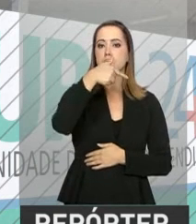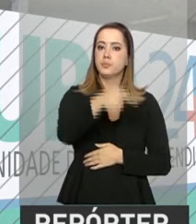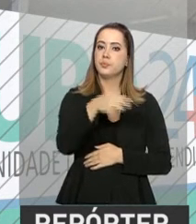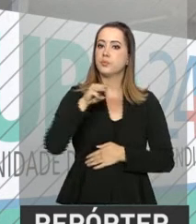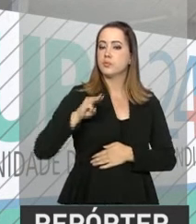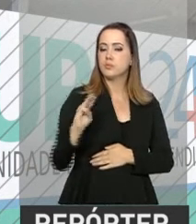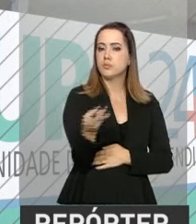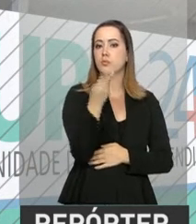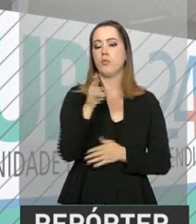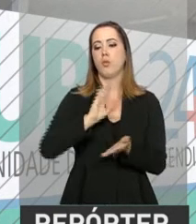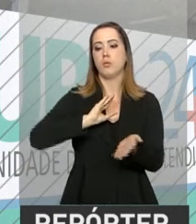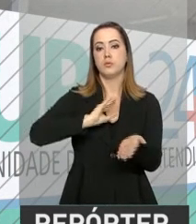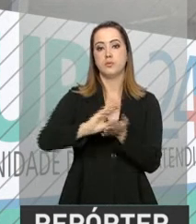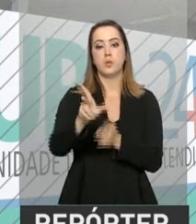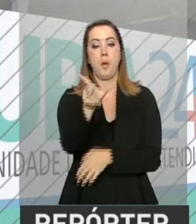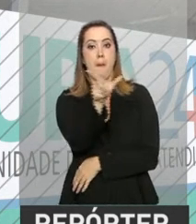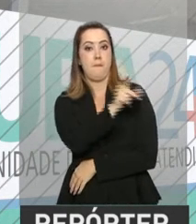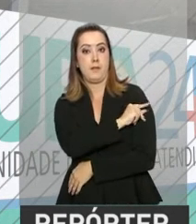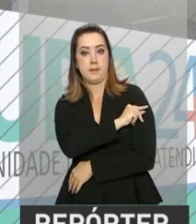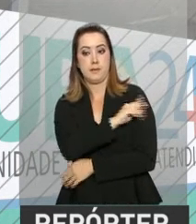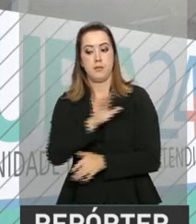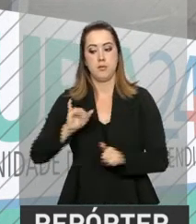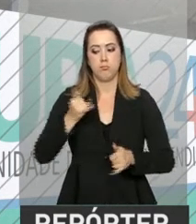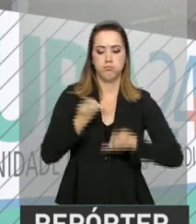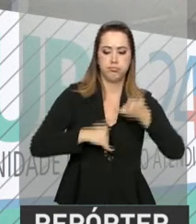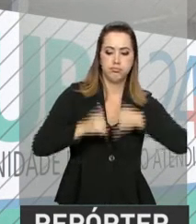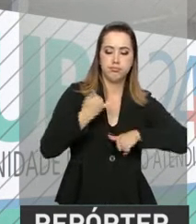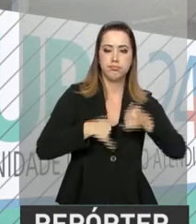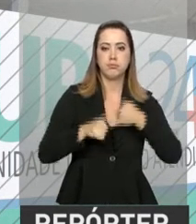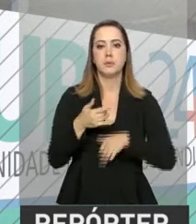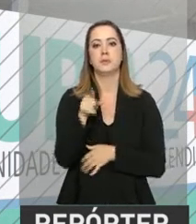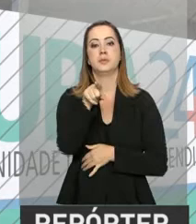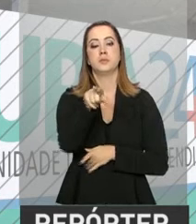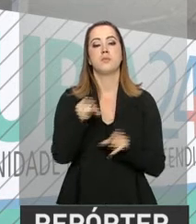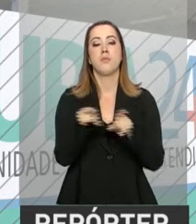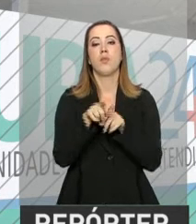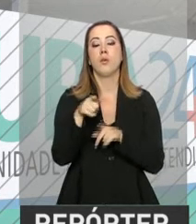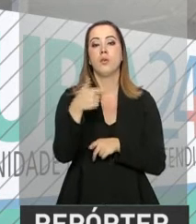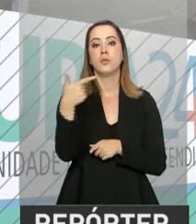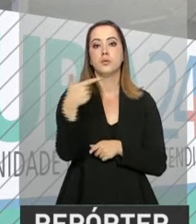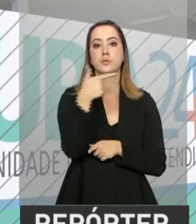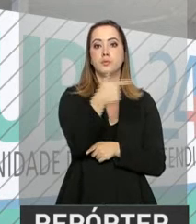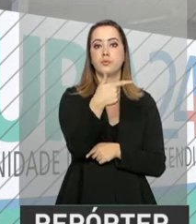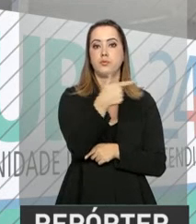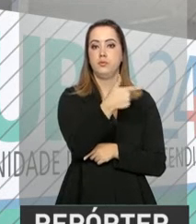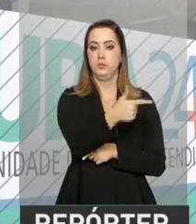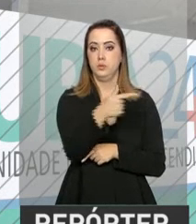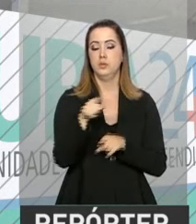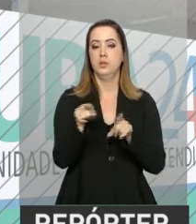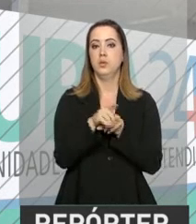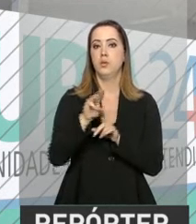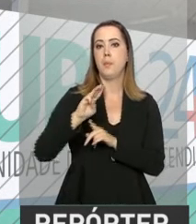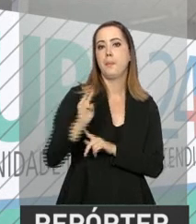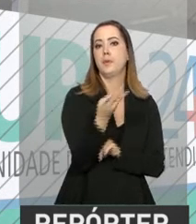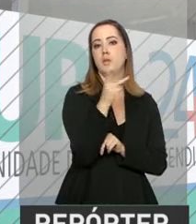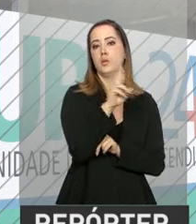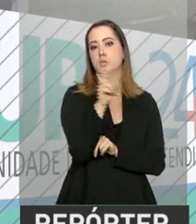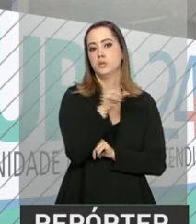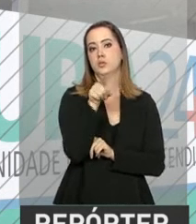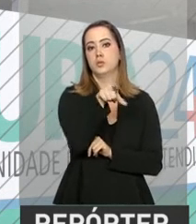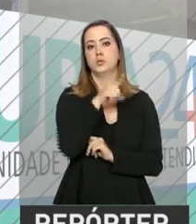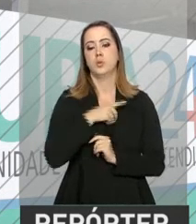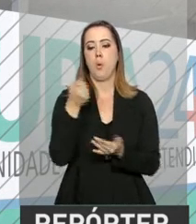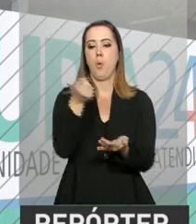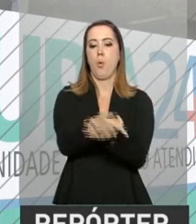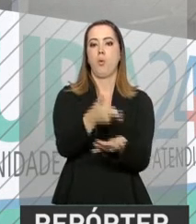nacional de vacina contra meningite 222 milhões de reais vão para a compra de medicamentos